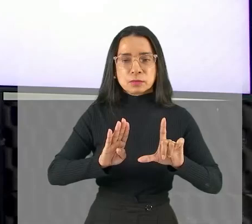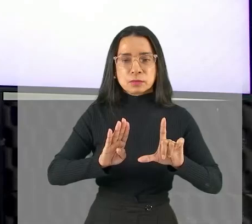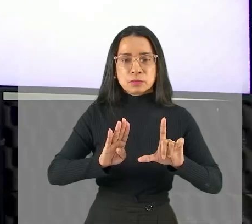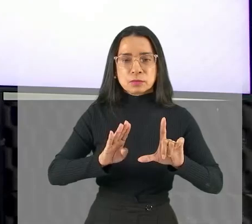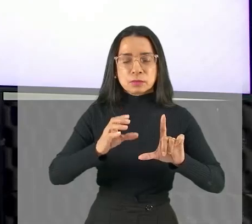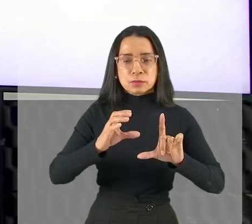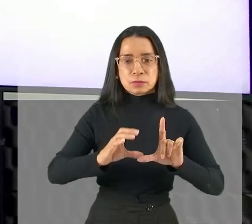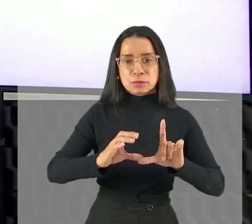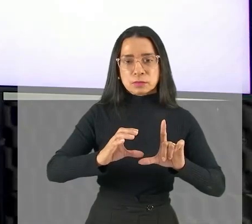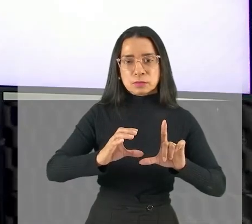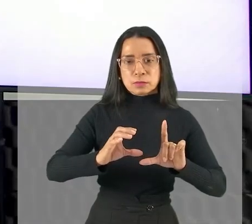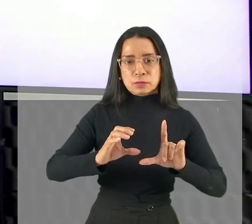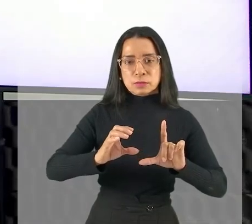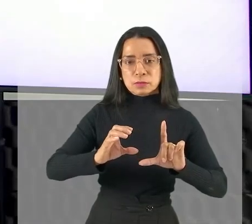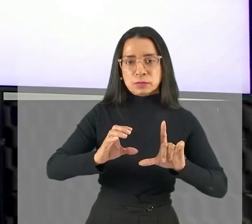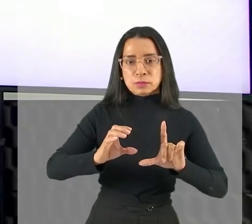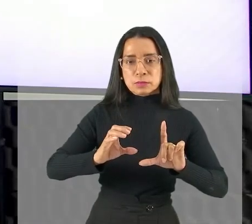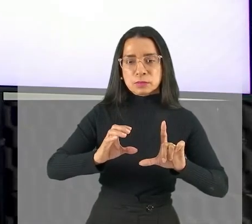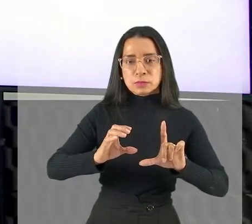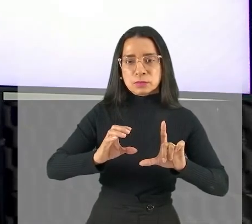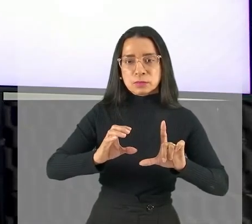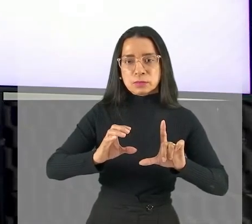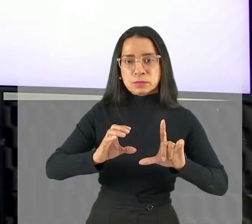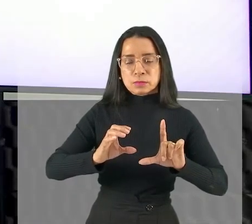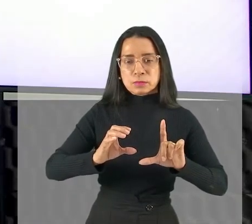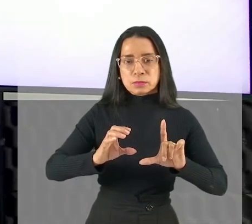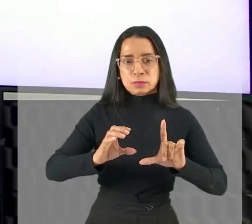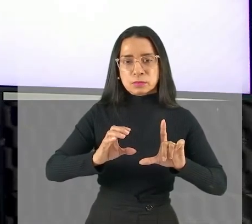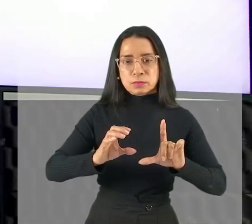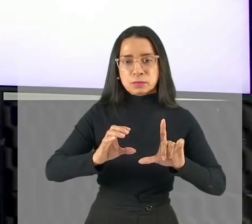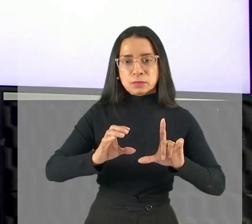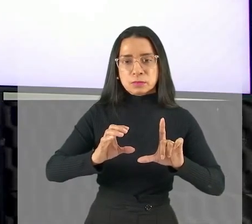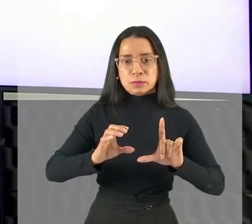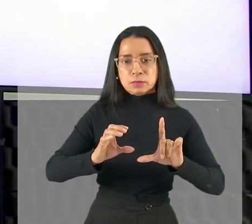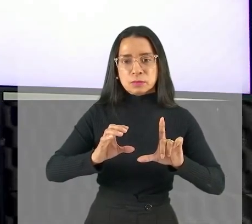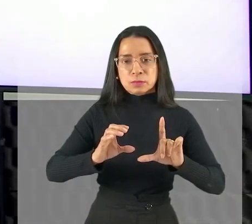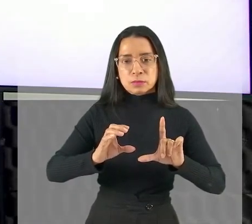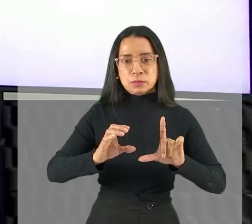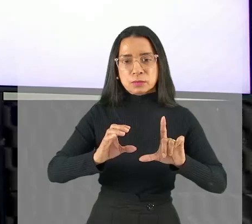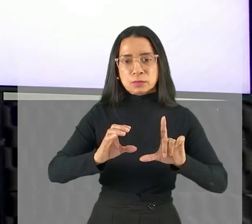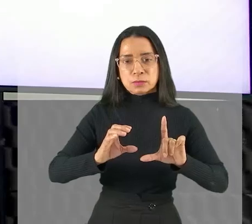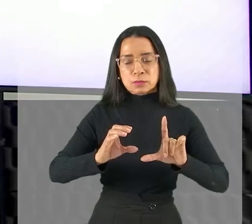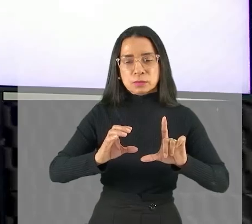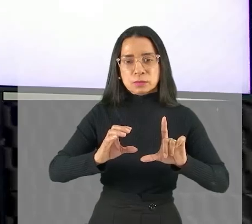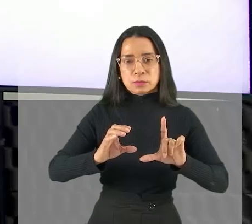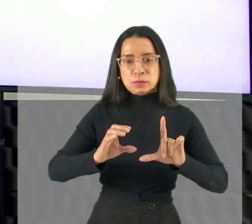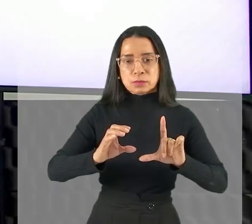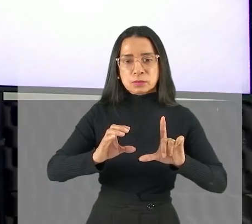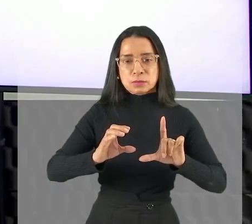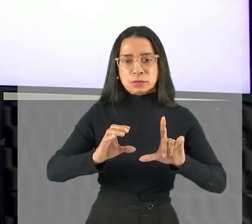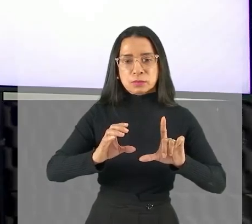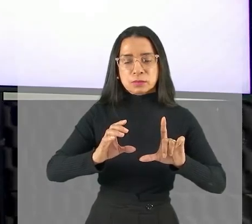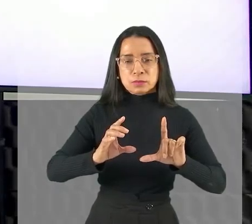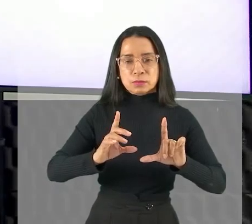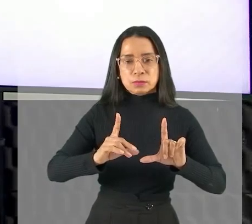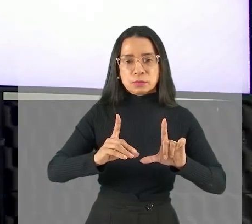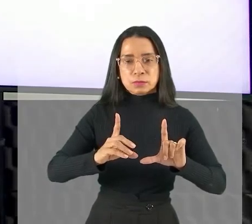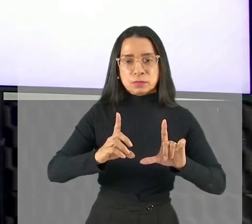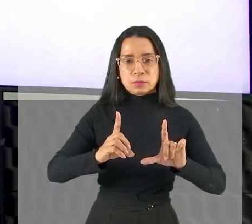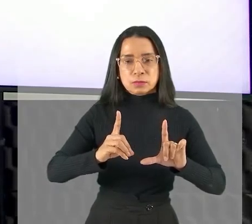Alternativa C. Era bonita, fresca, saía das mãos da natureza, cheia daquele feitiço, precário e